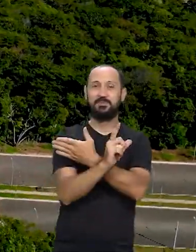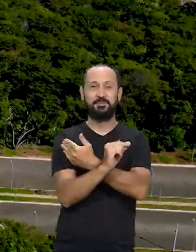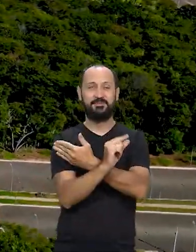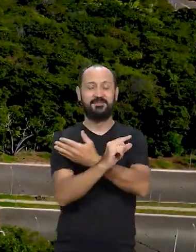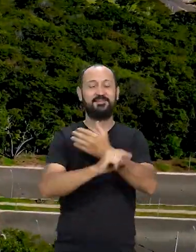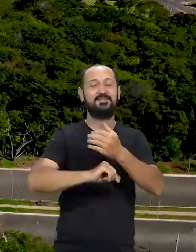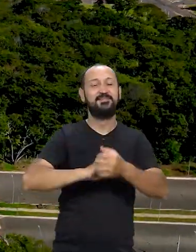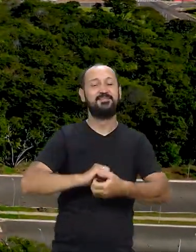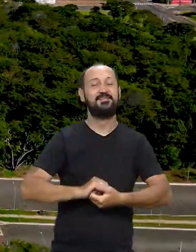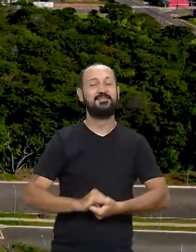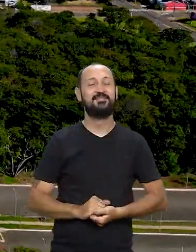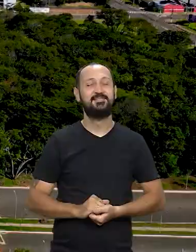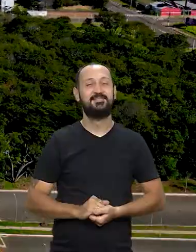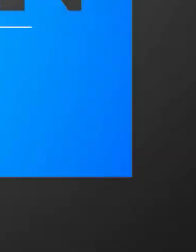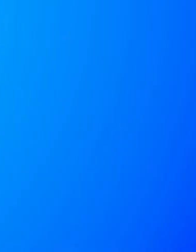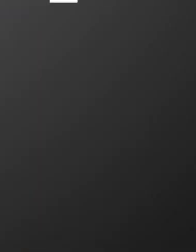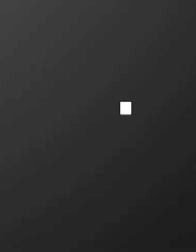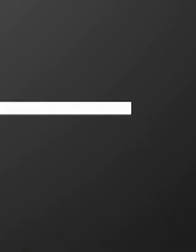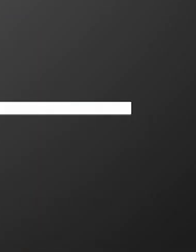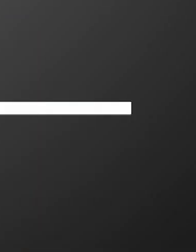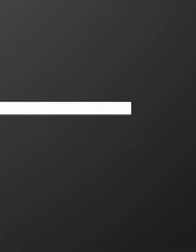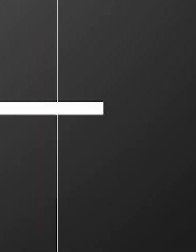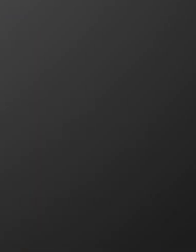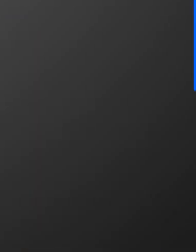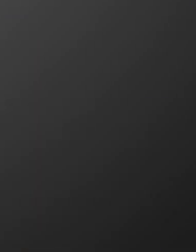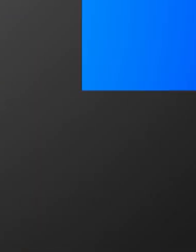do Pantanal.